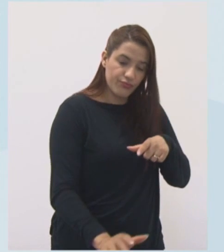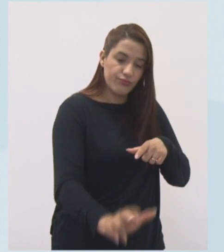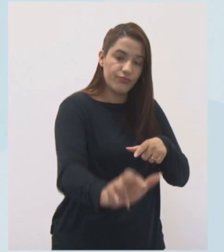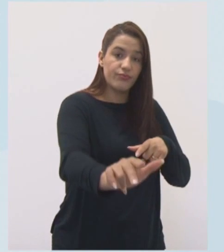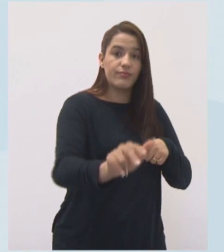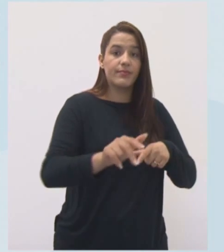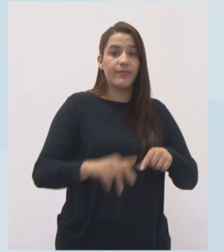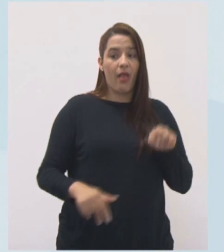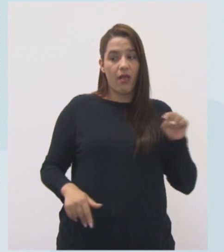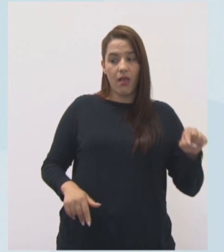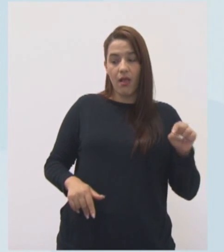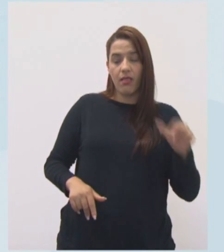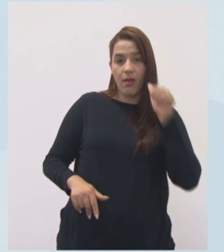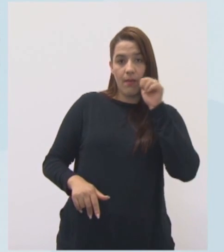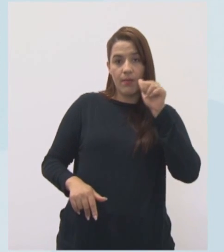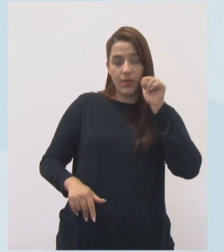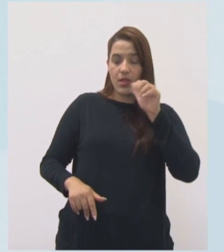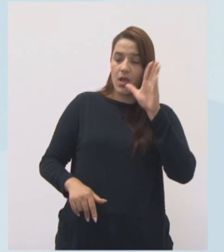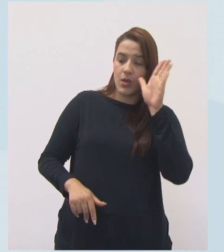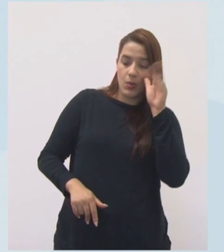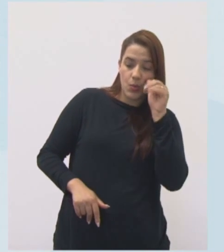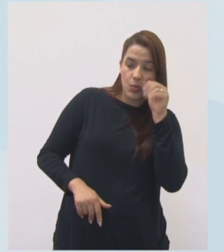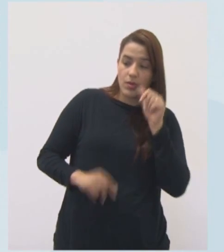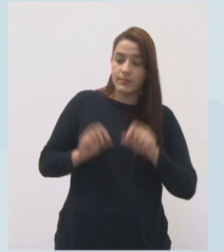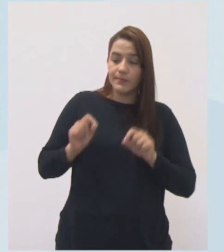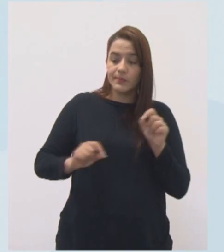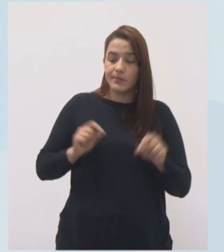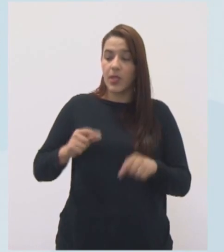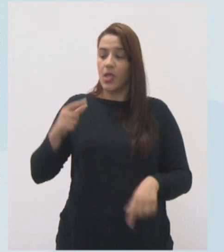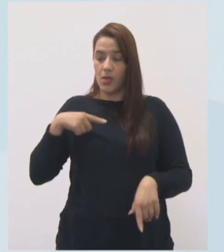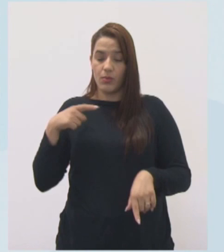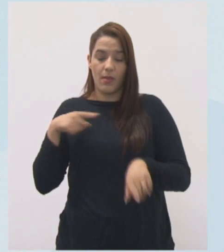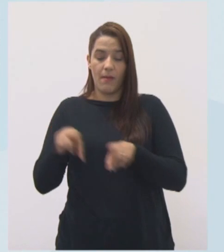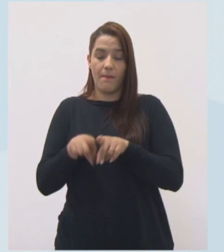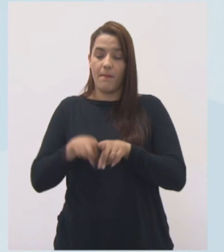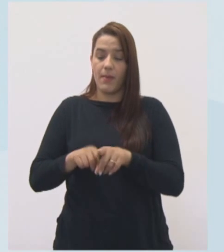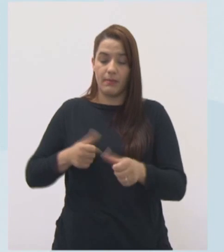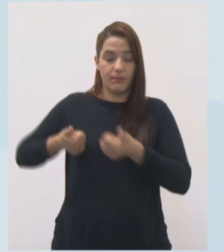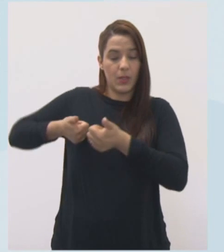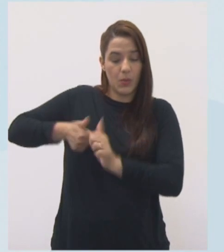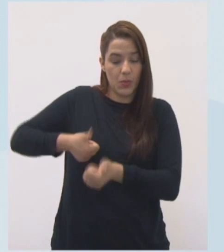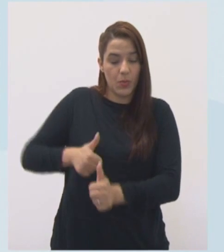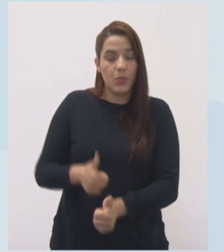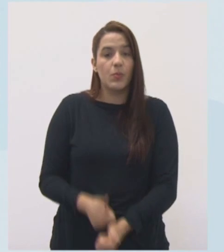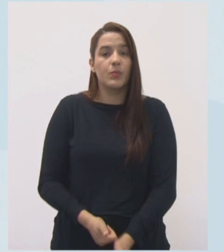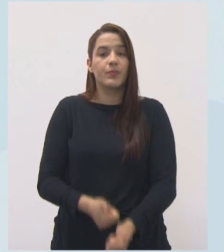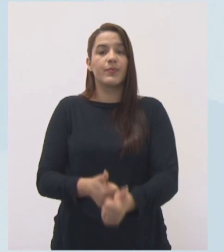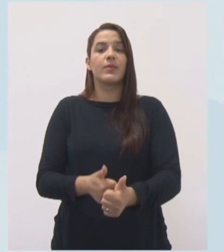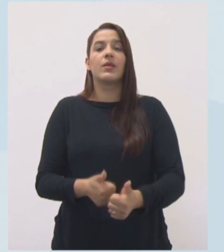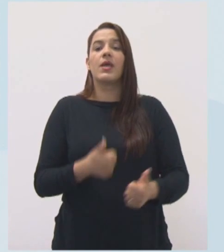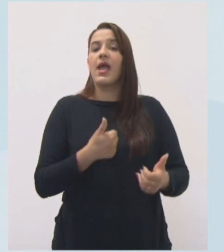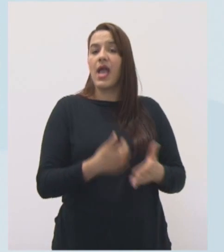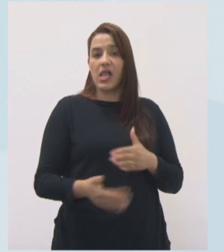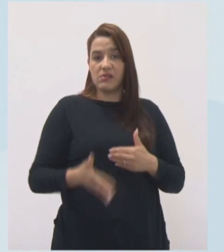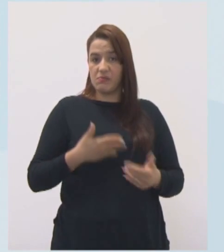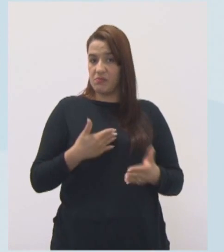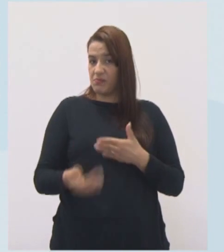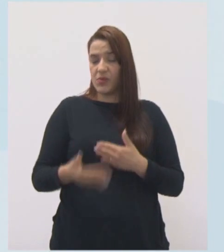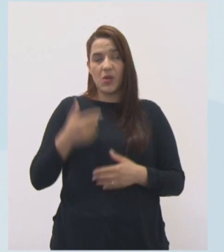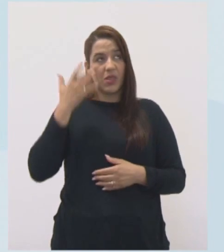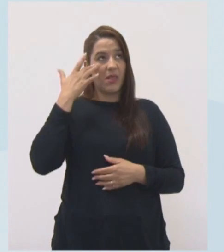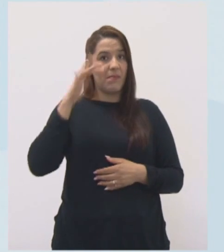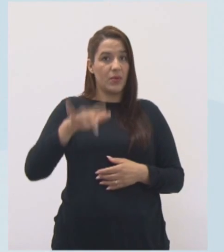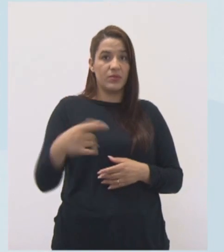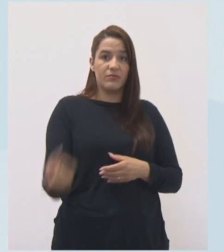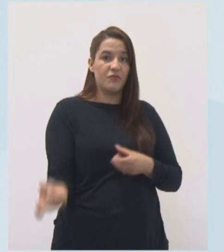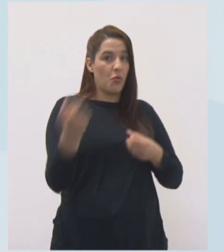cerca. Num instante, Alice estava descendo também, sem se perguntar nem por um momento como